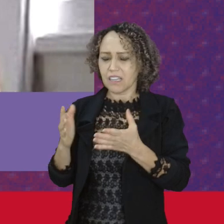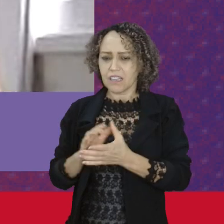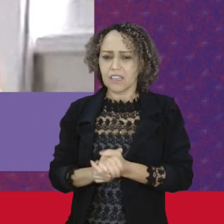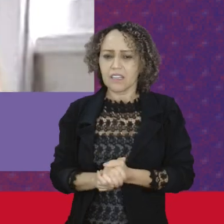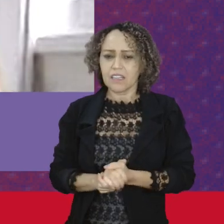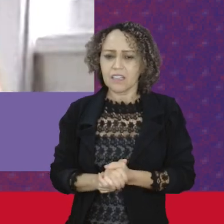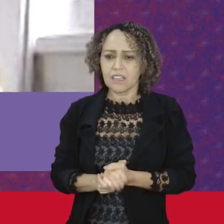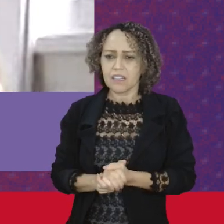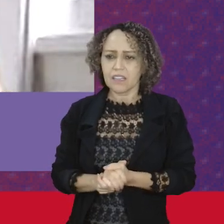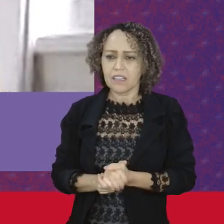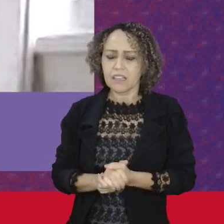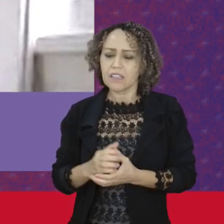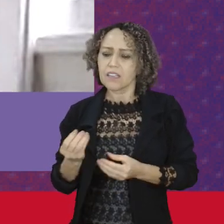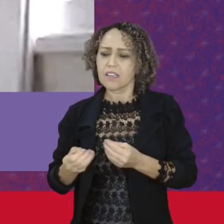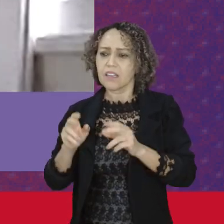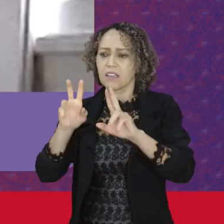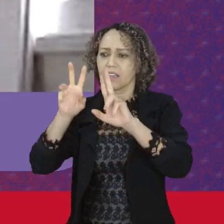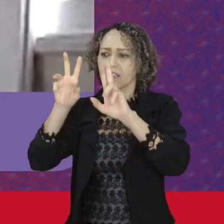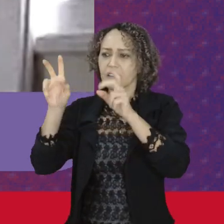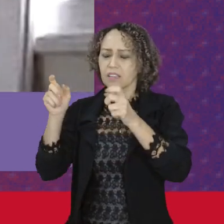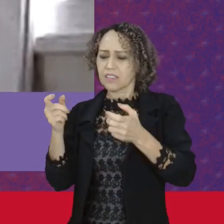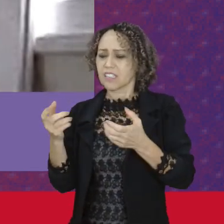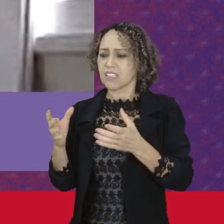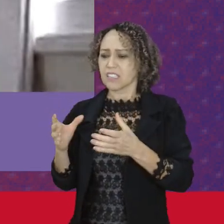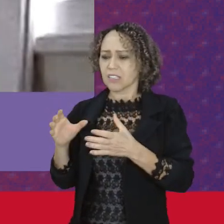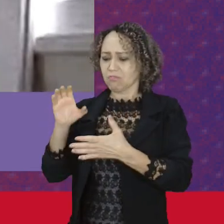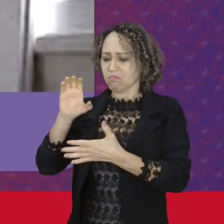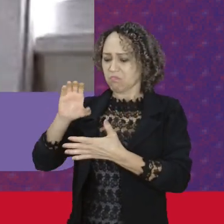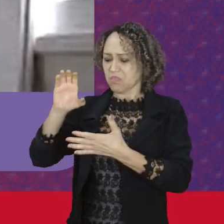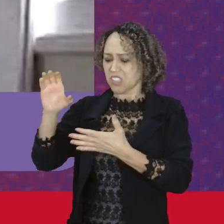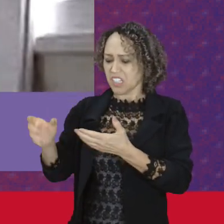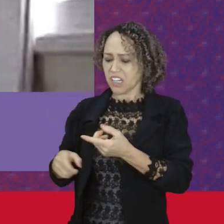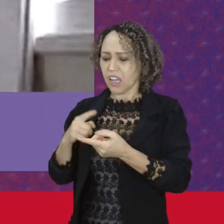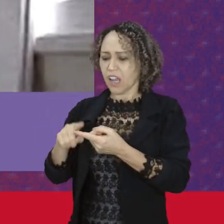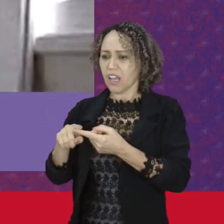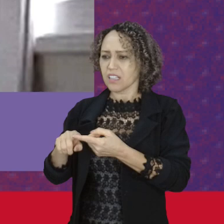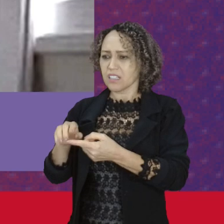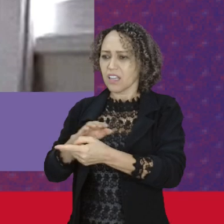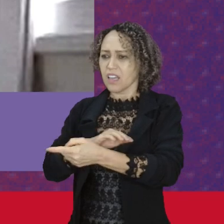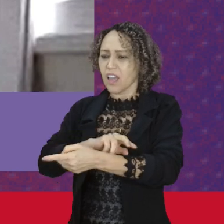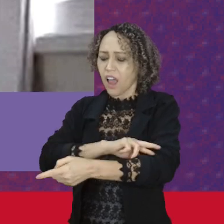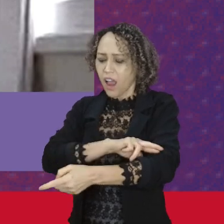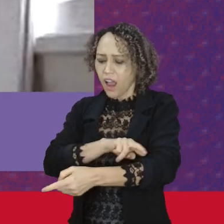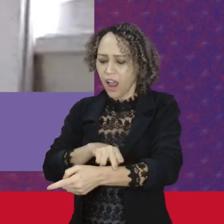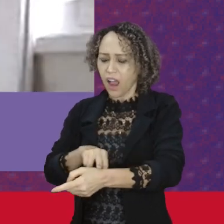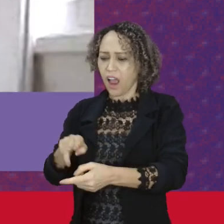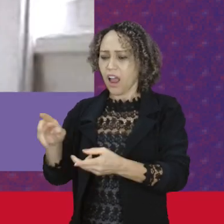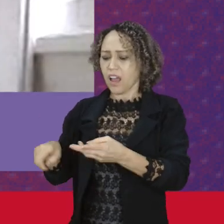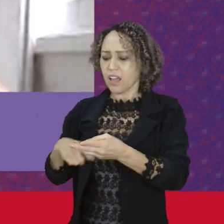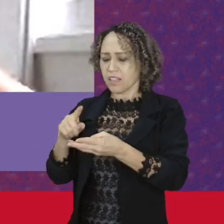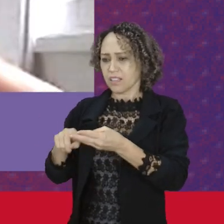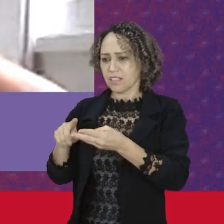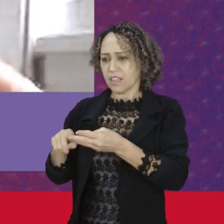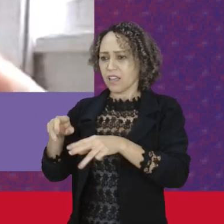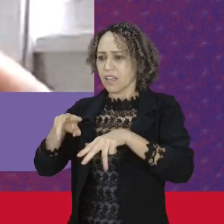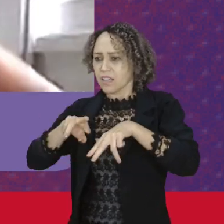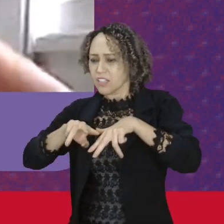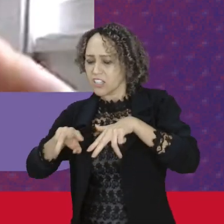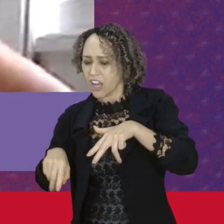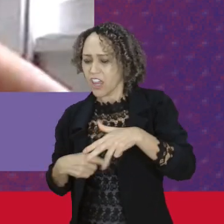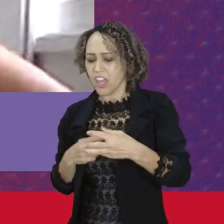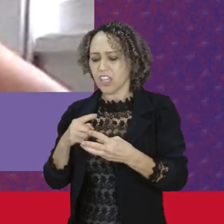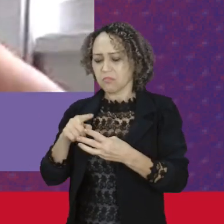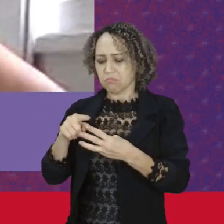questão de classe, raça e gênero, né, gênero, raça e classe,